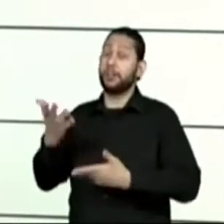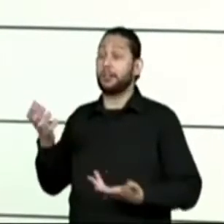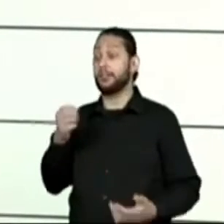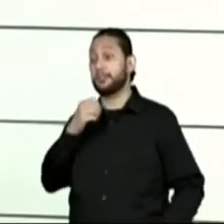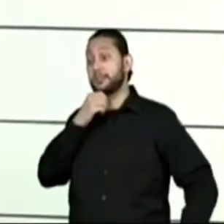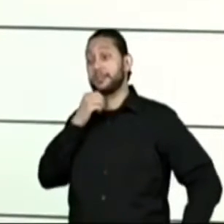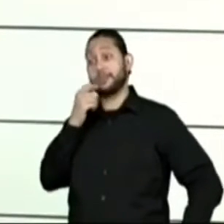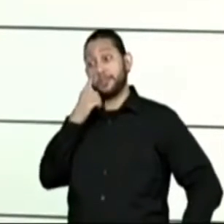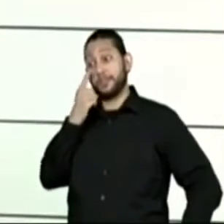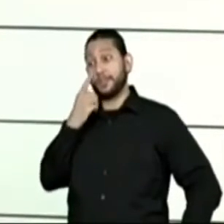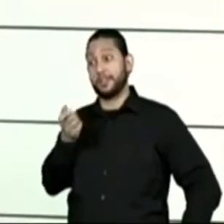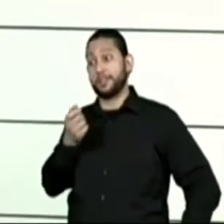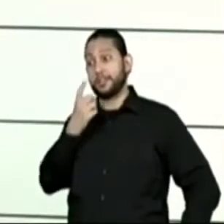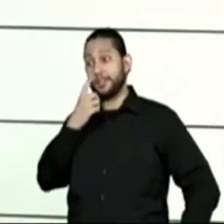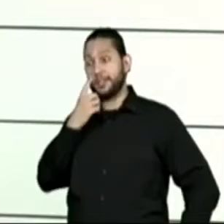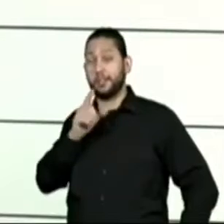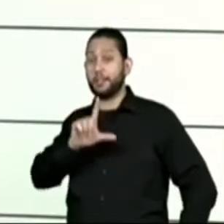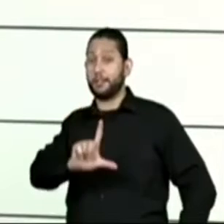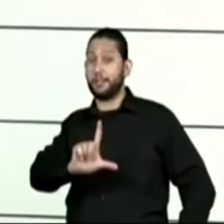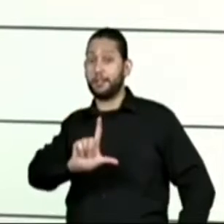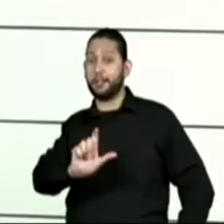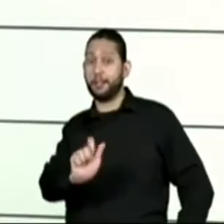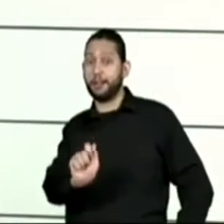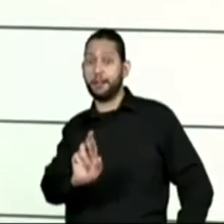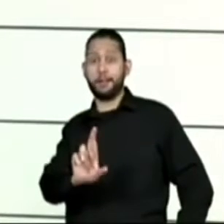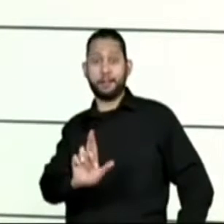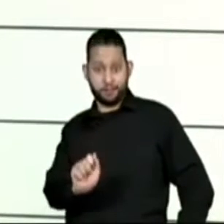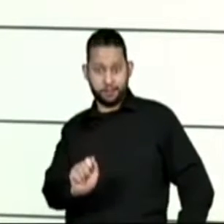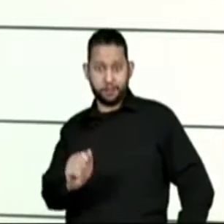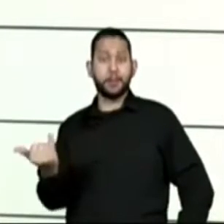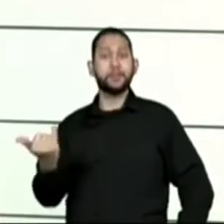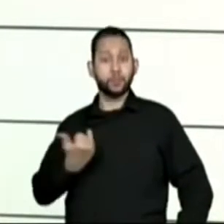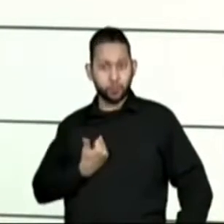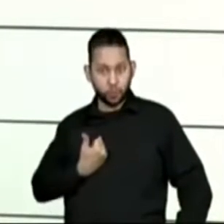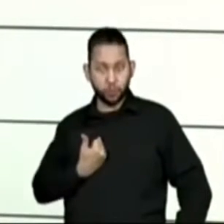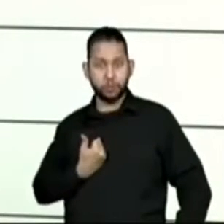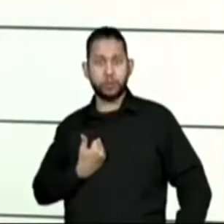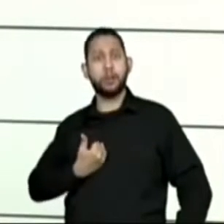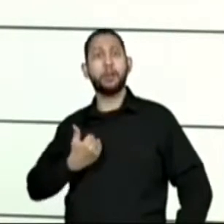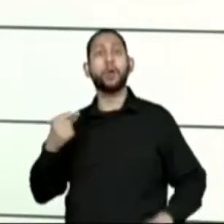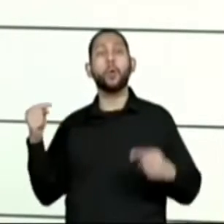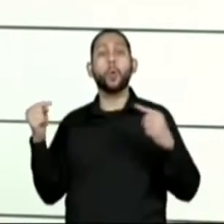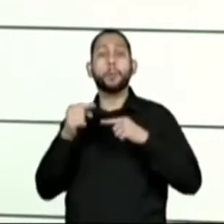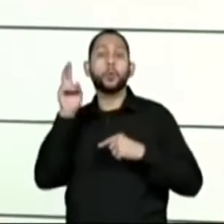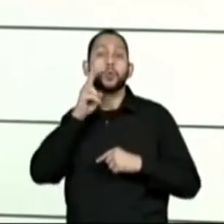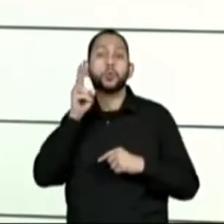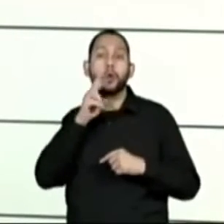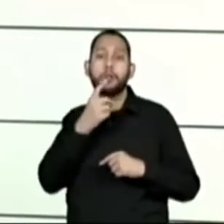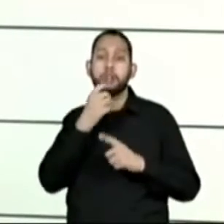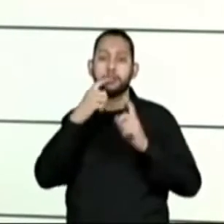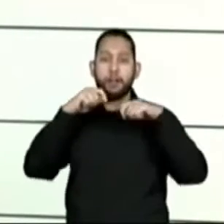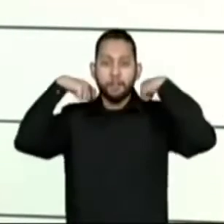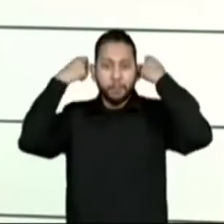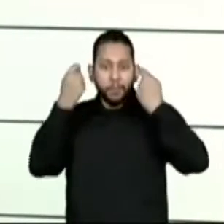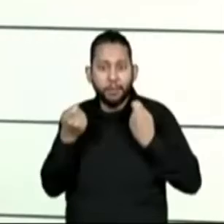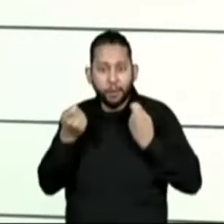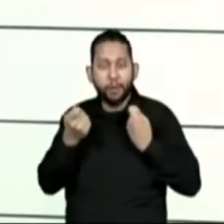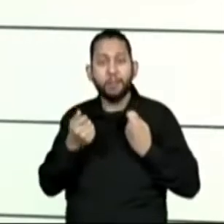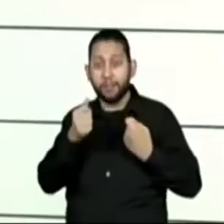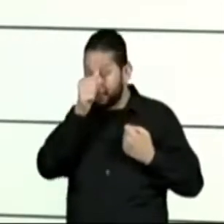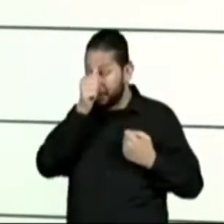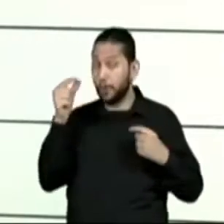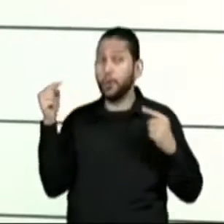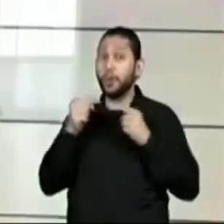Será, Pro? Então, ó, a aluna Lara, da professora Solange, respondeu Chapeuzinho Vermelho. Muito bem. Chapeuzinho Vermelho.